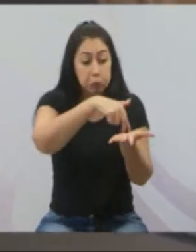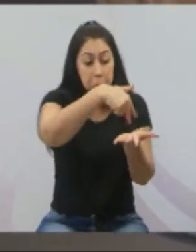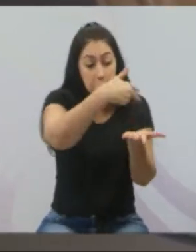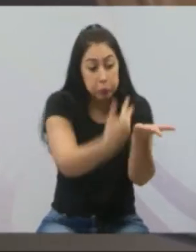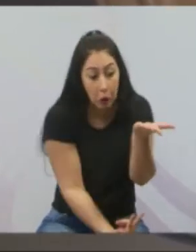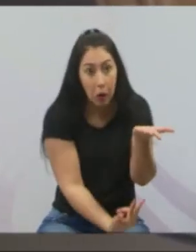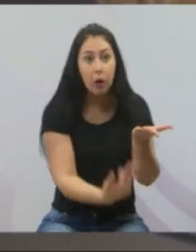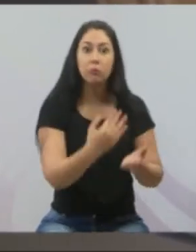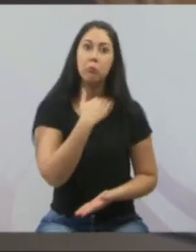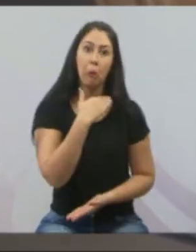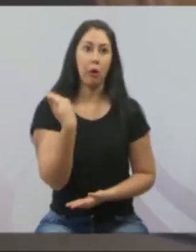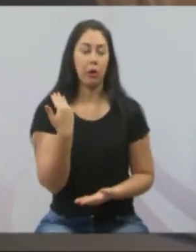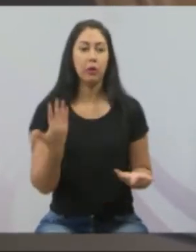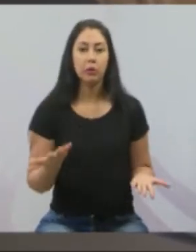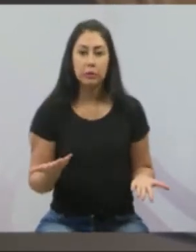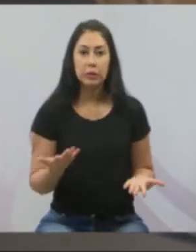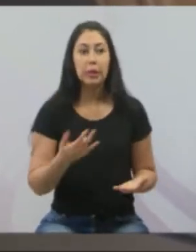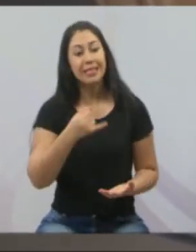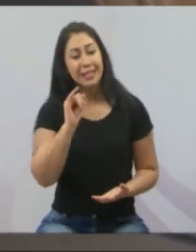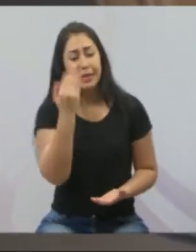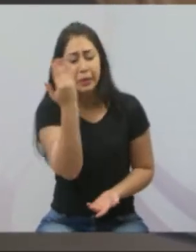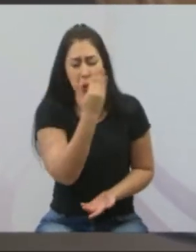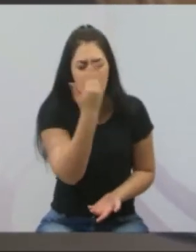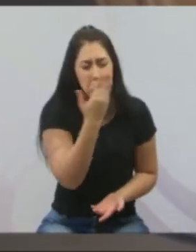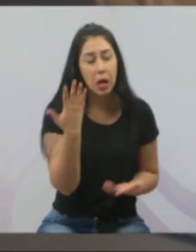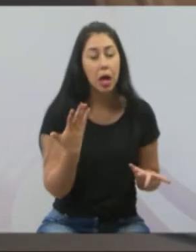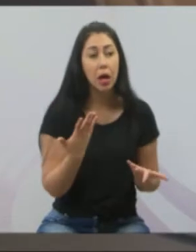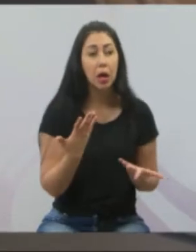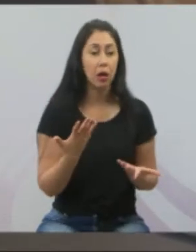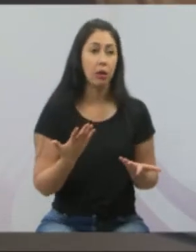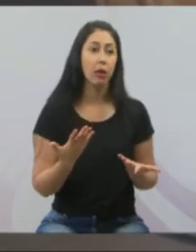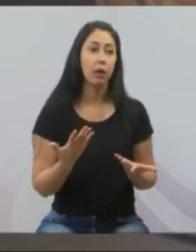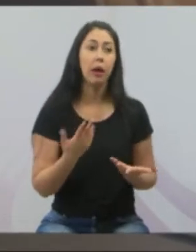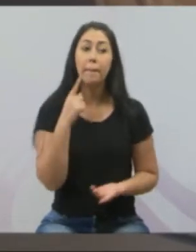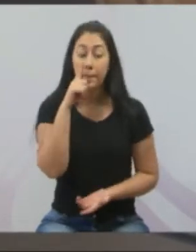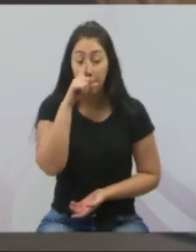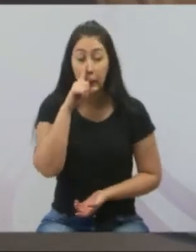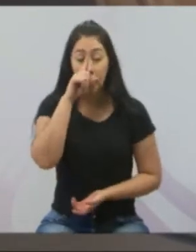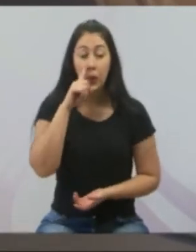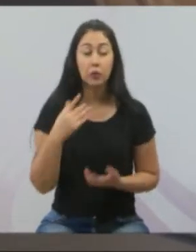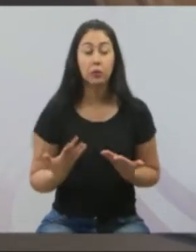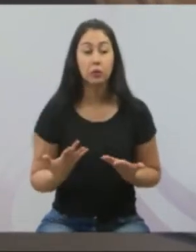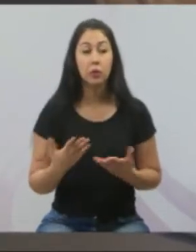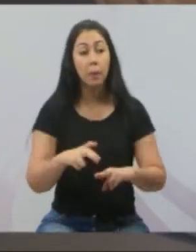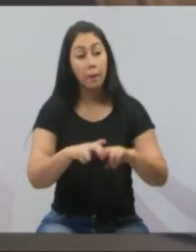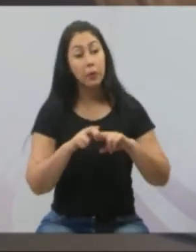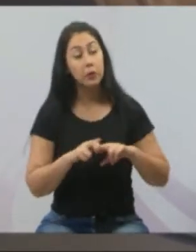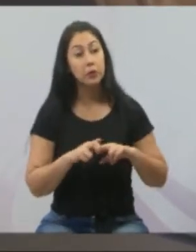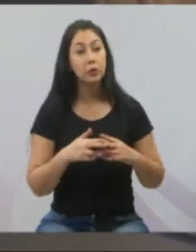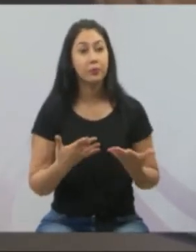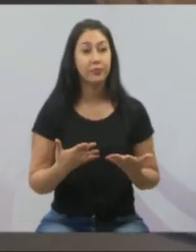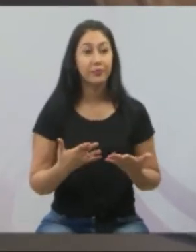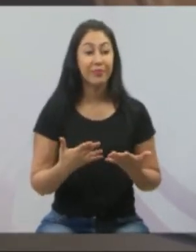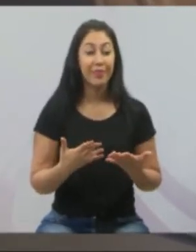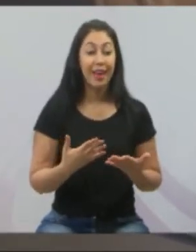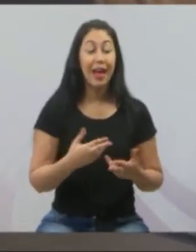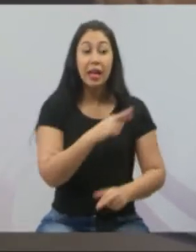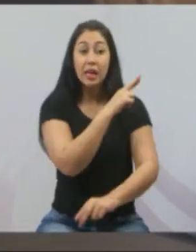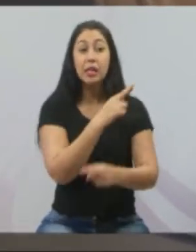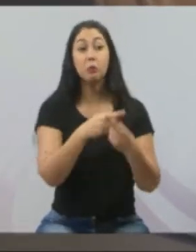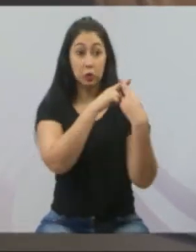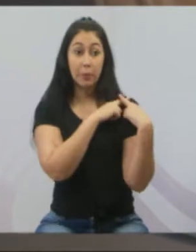acabam interferindo na rede de energia e provocando a queda da transmissão necessária da energia elétrica para a região. Assim sendo,